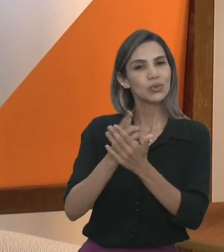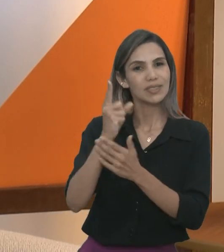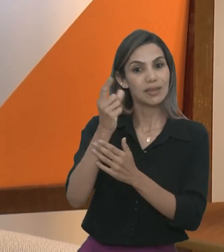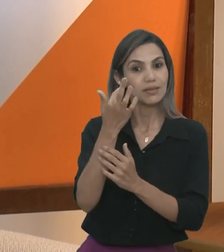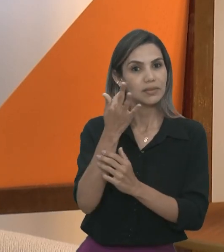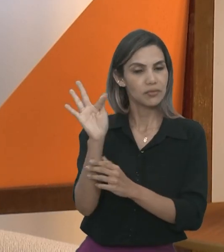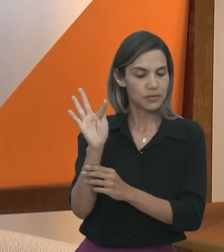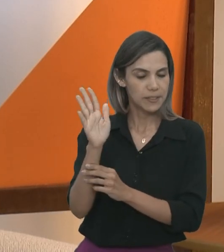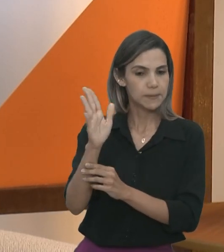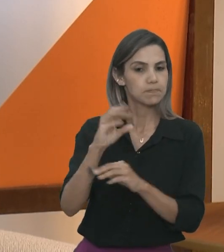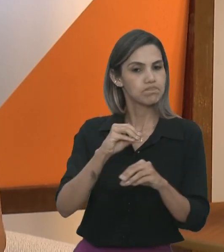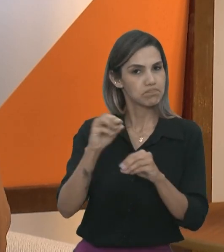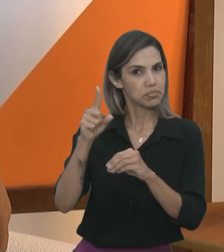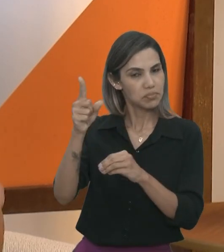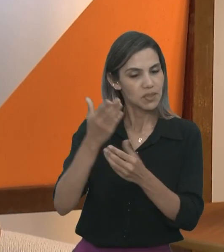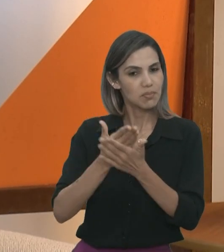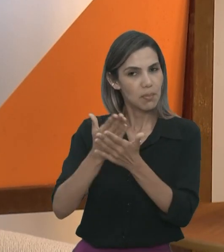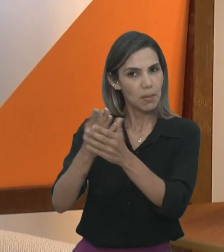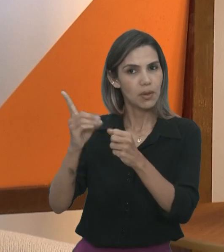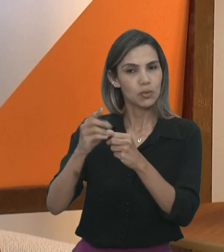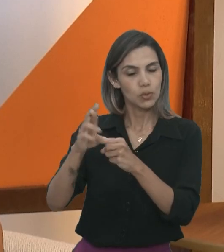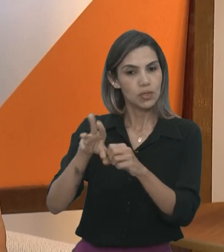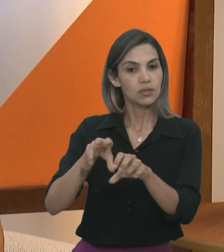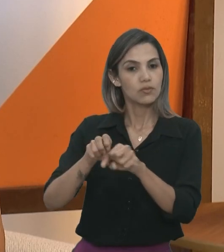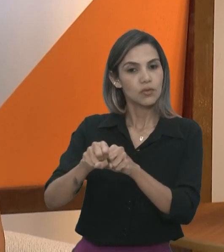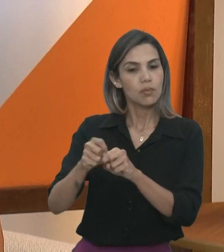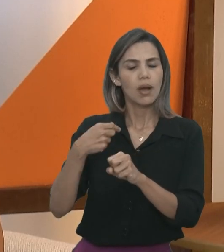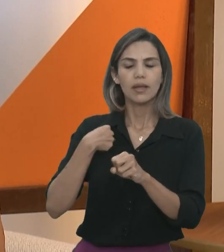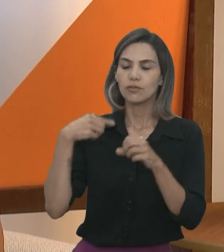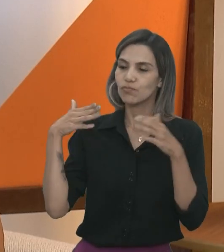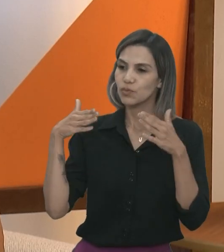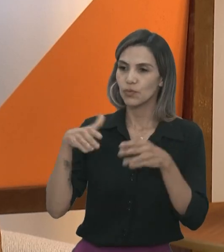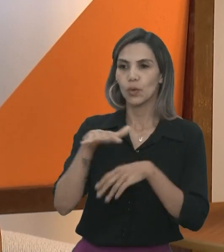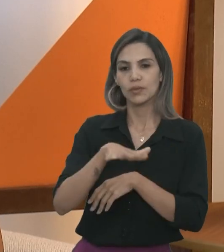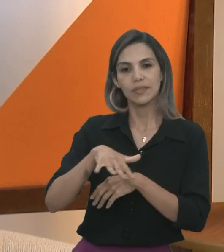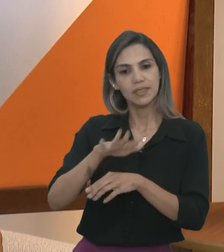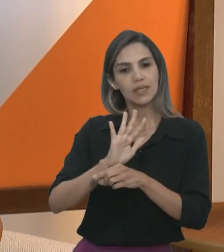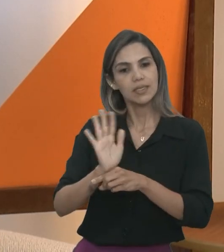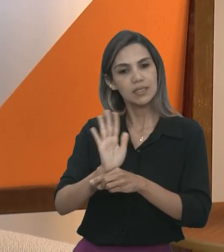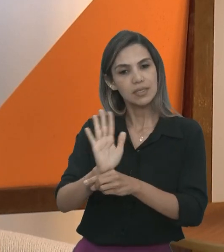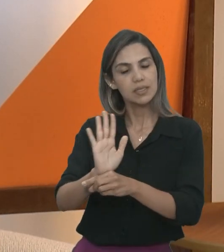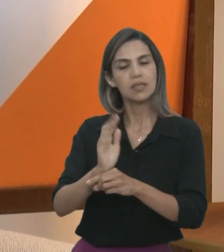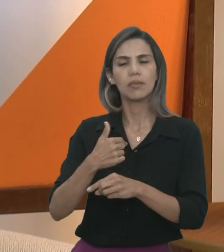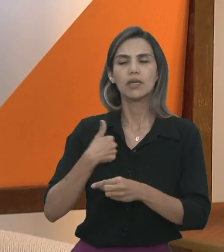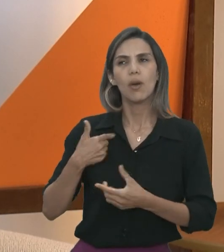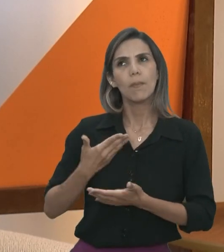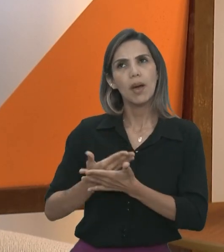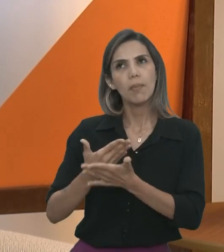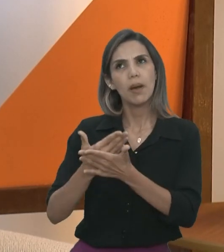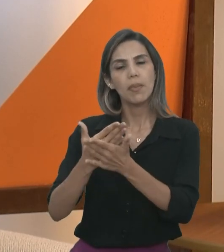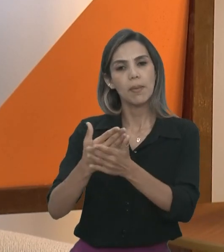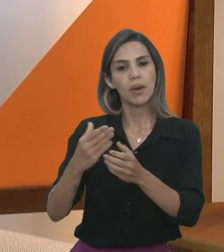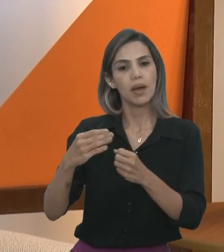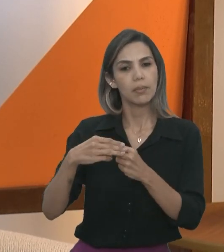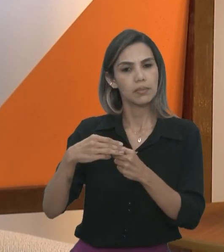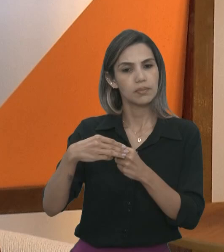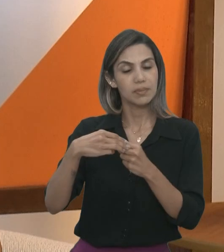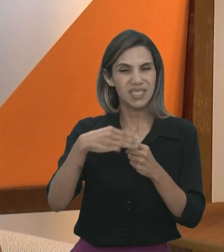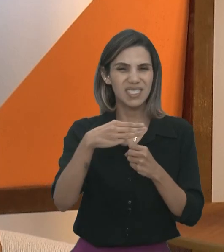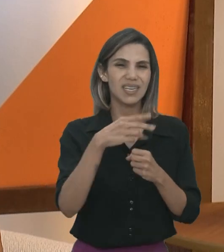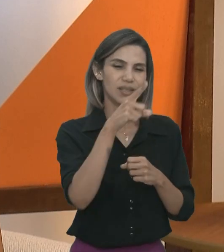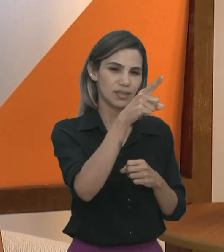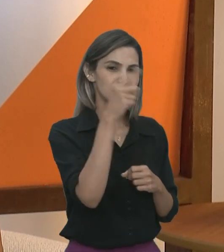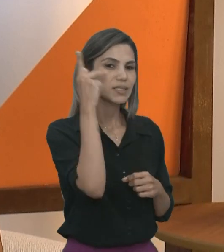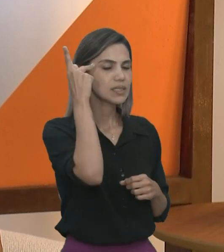Sorbonne. Então, eu foquei muito na área de cinema, né? E quando eu estava fazendo o meu mestrado em São Paulo,